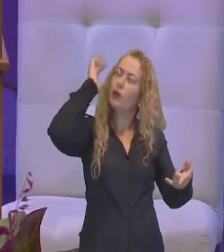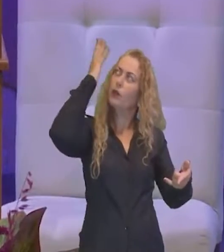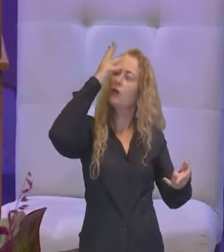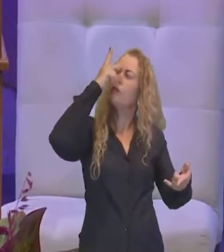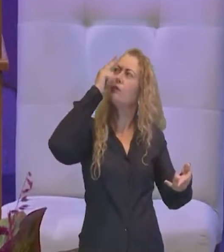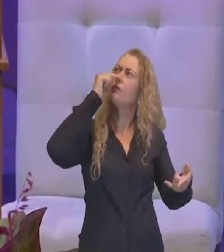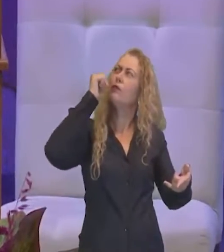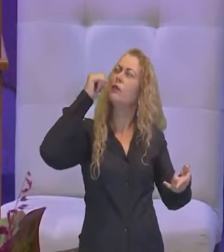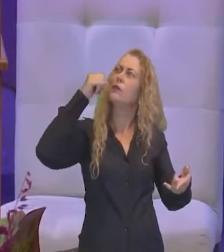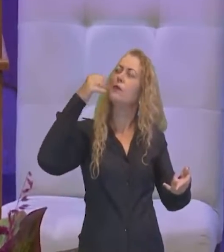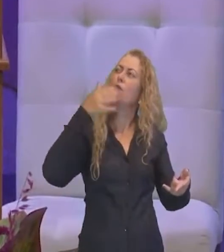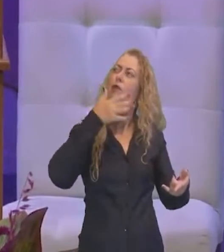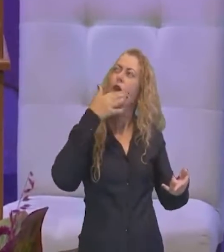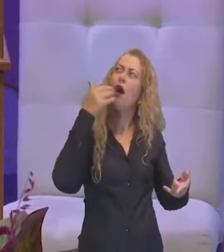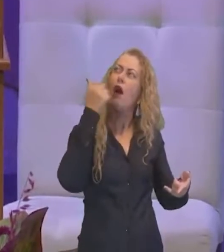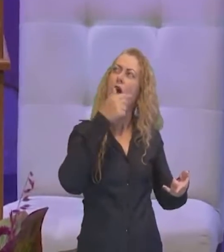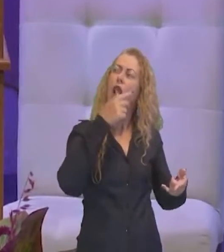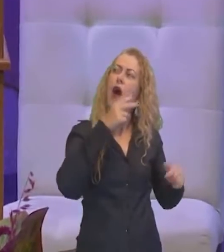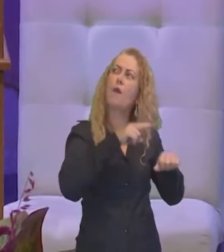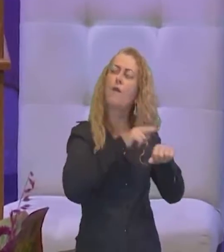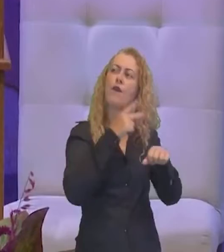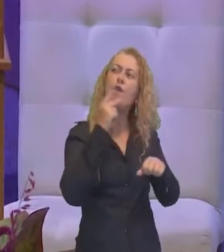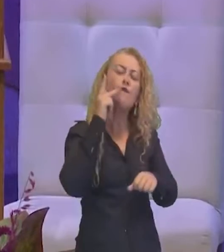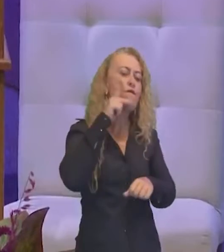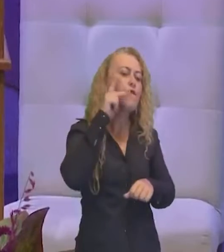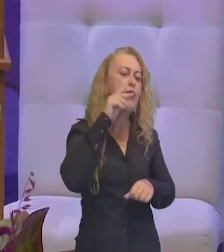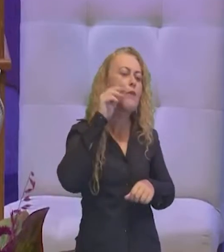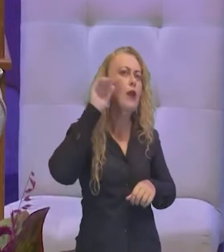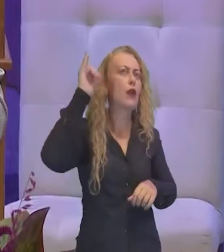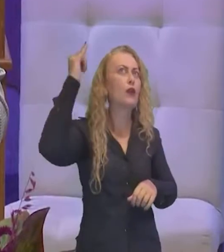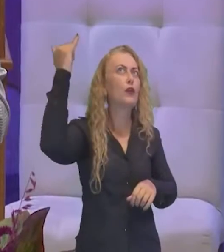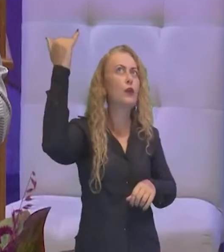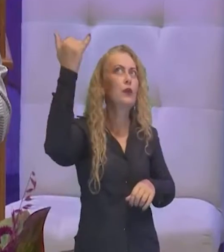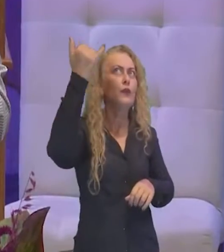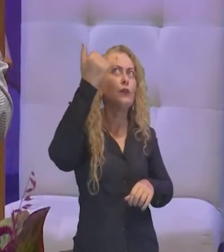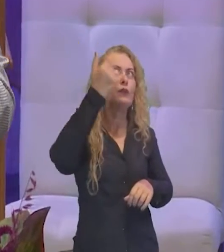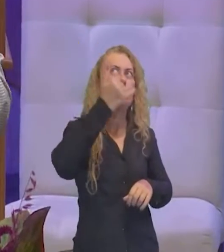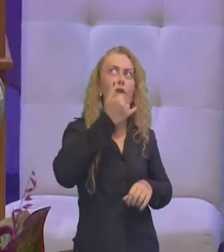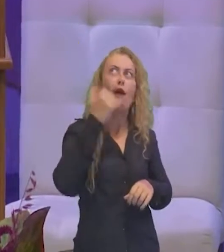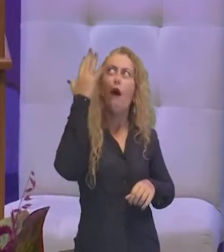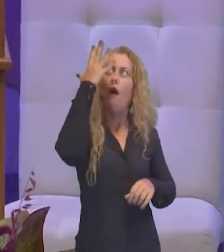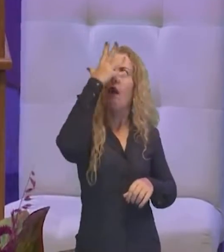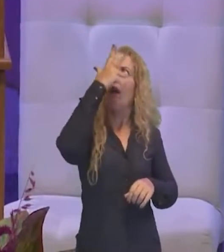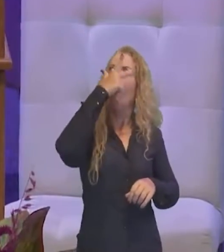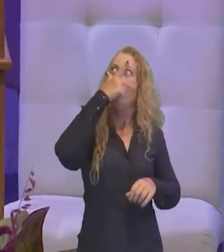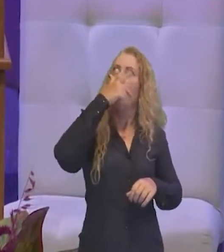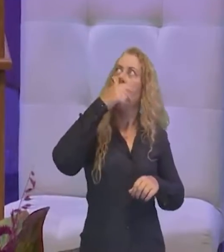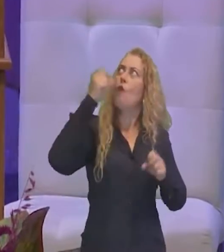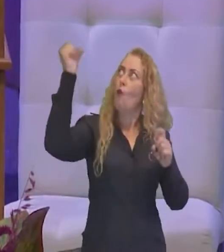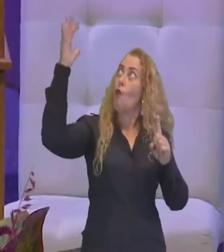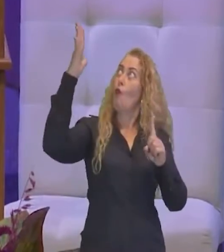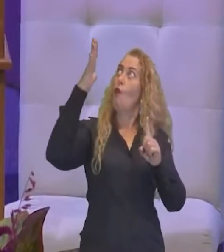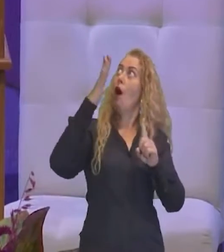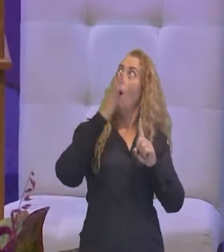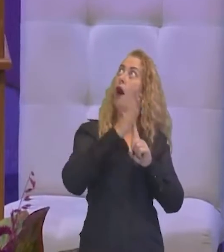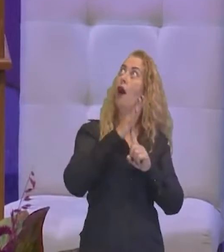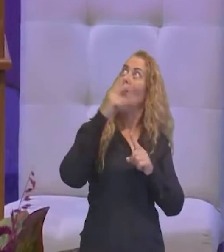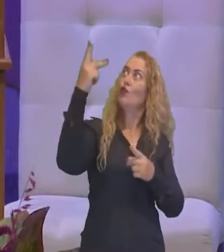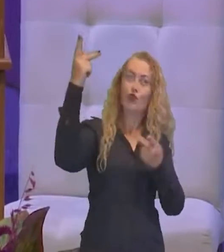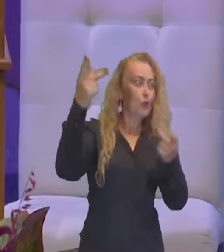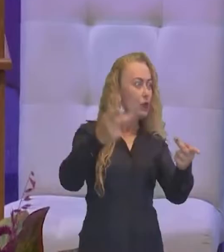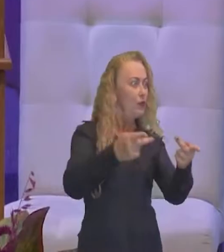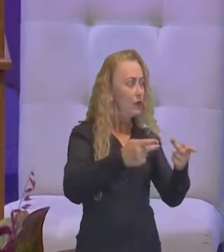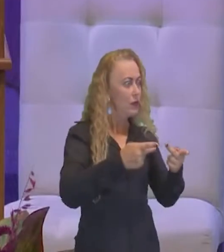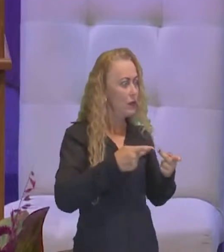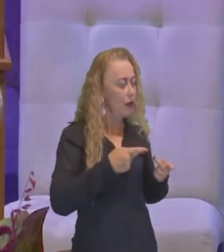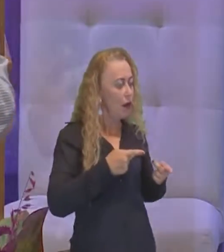sorrindo para mim, e eu pensei: estou no céu, isso é uma anja que veio me visitar. Sério, eu